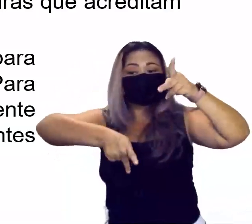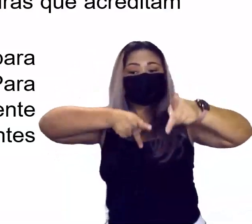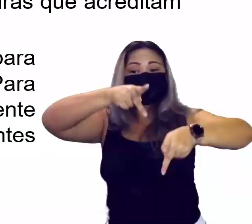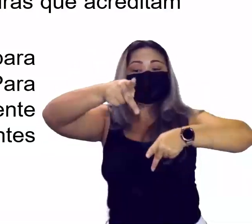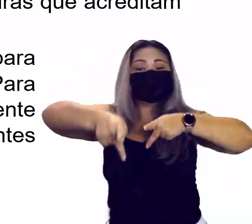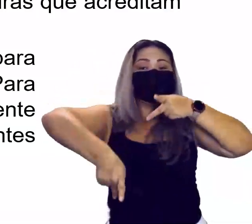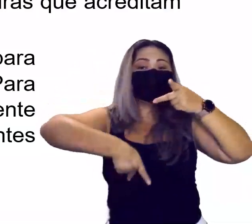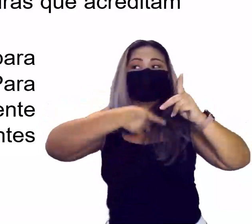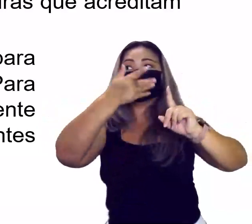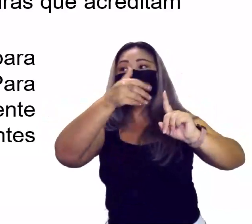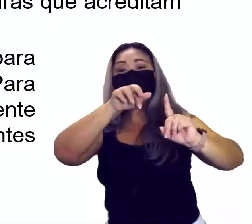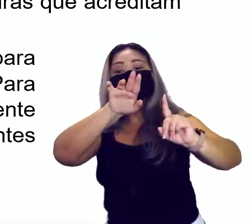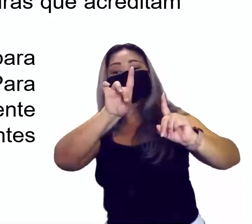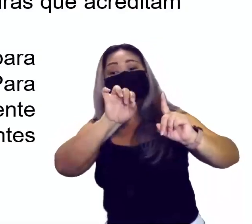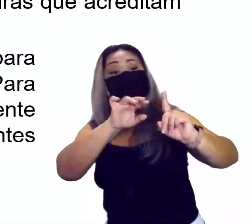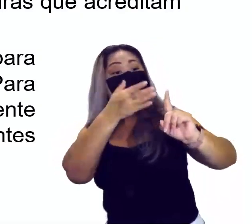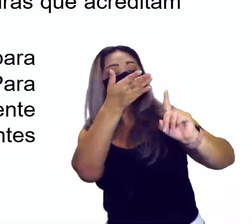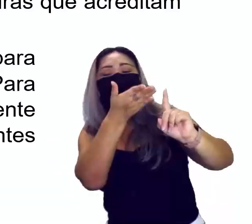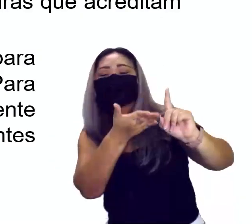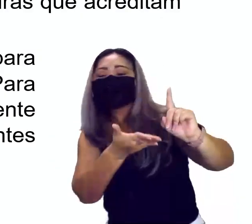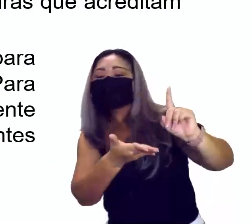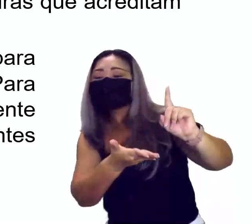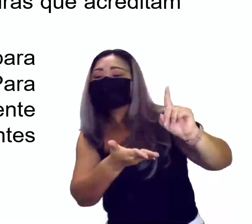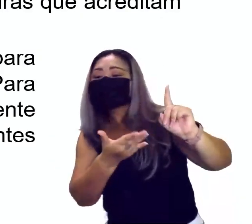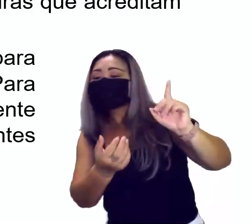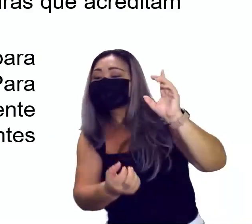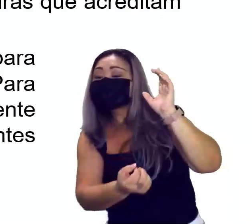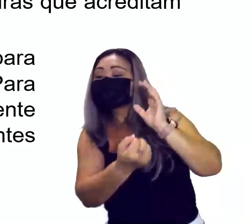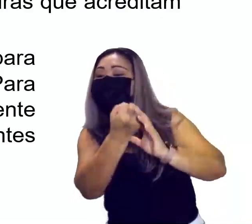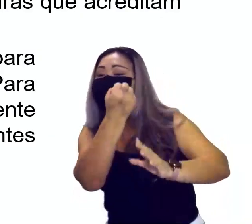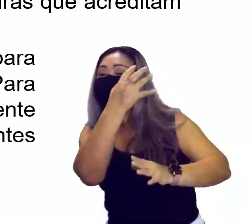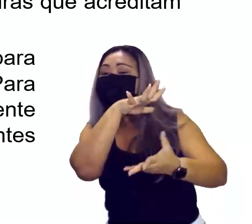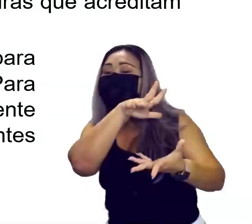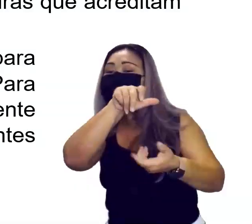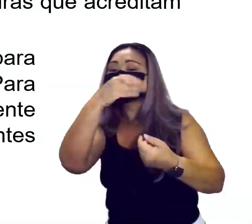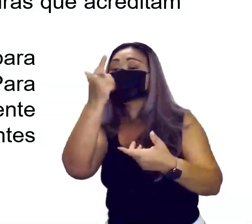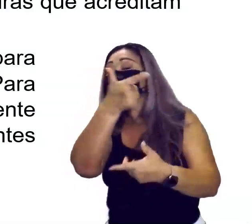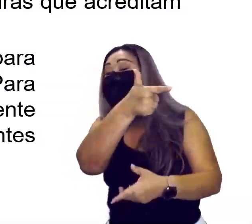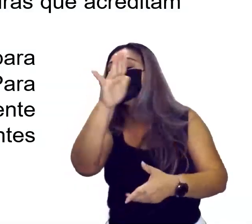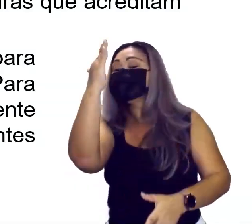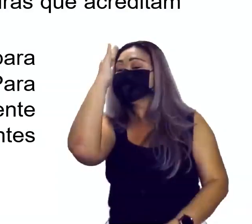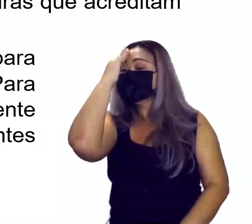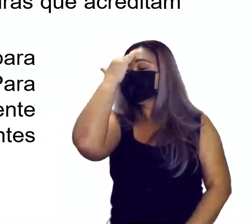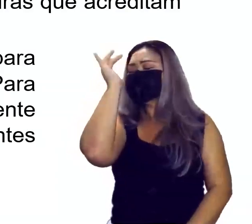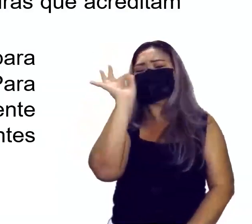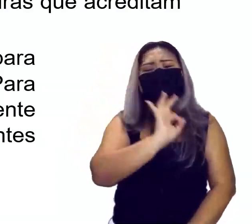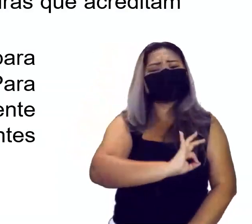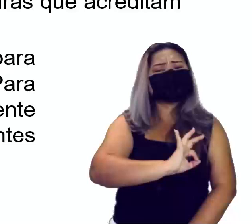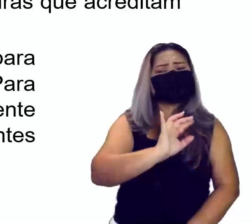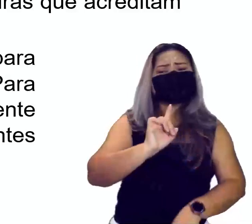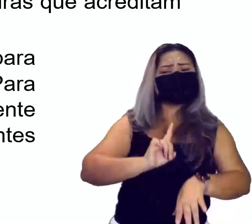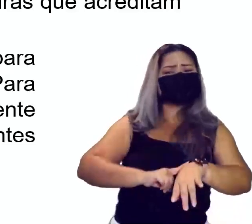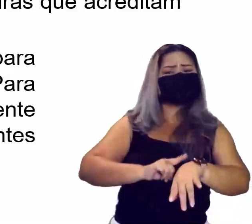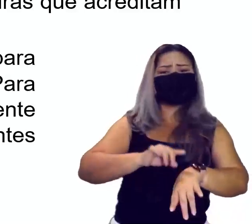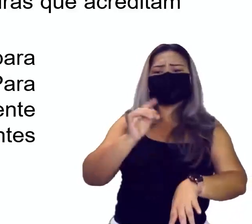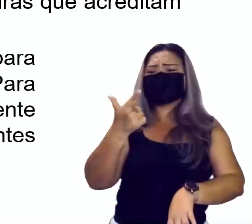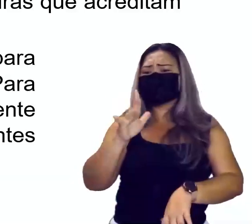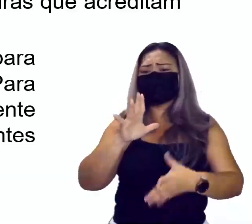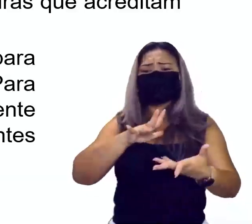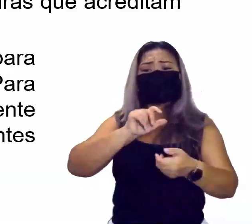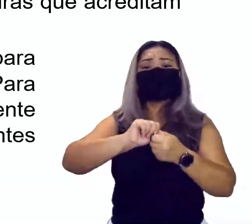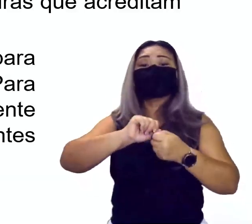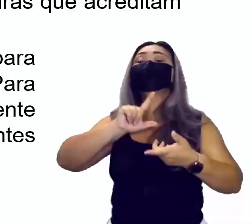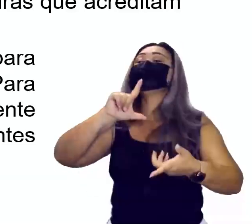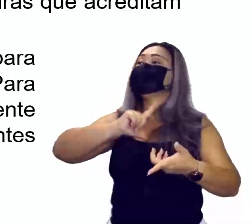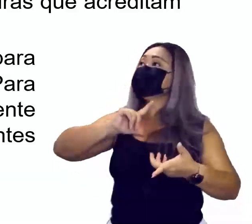referiam aos deuses como seres criadores do mundo. Outros entenderam que não houve um momento de criação, porque o